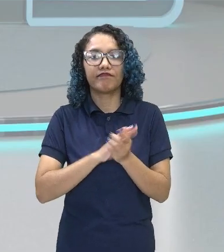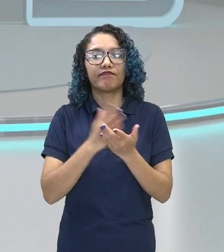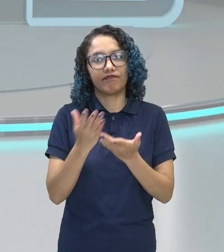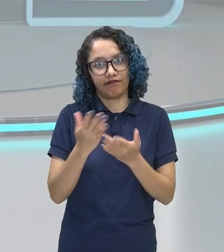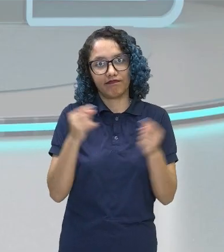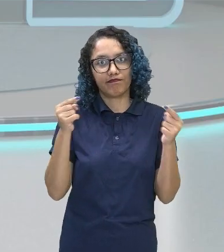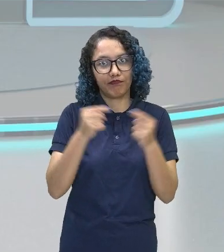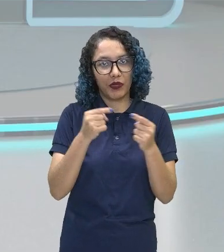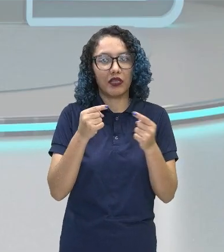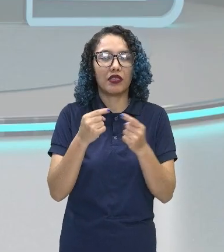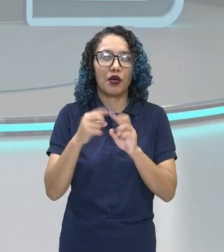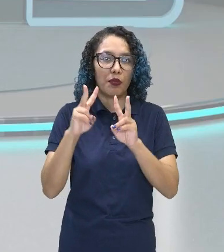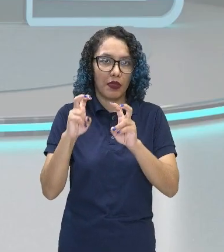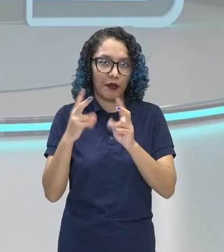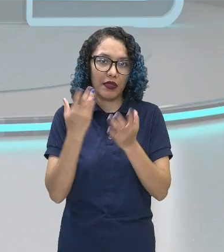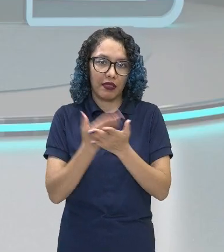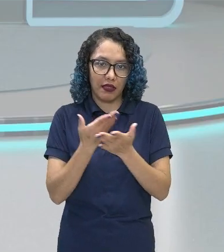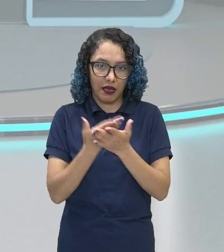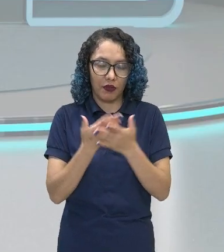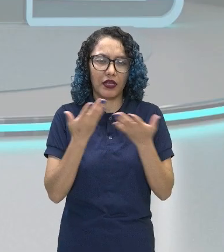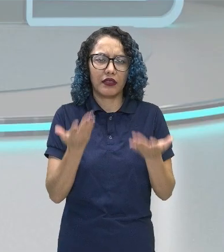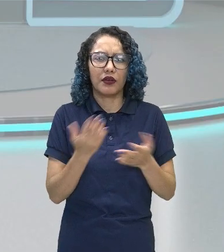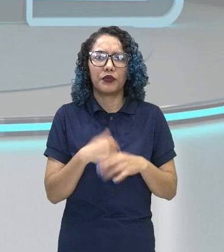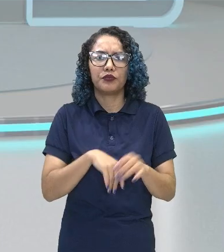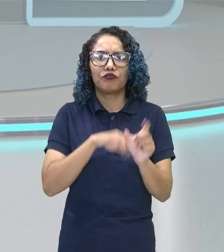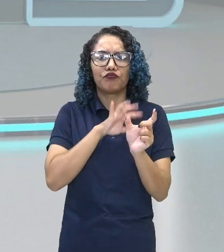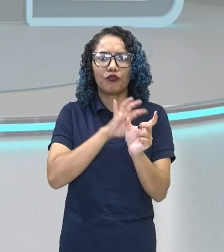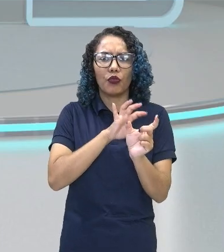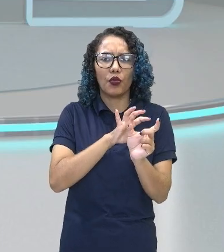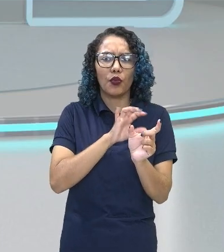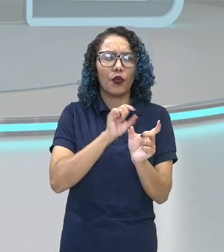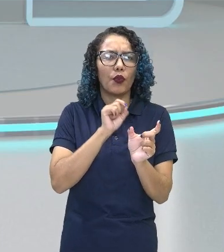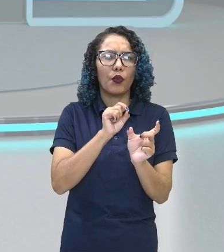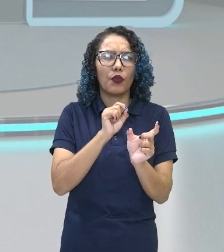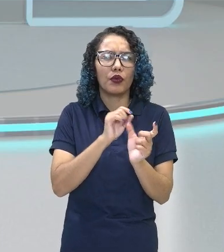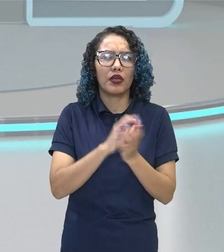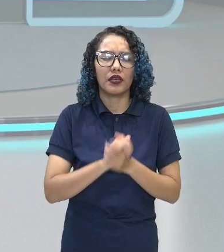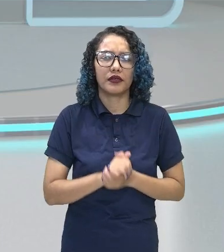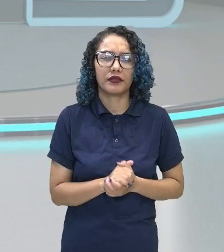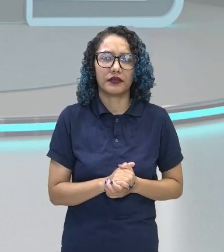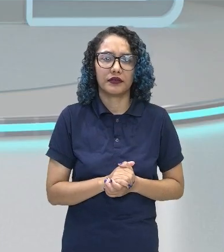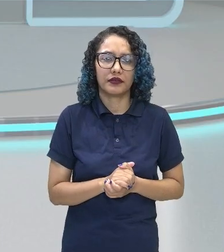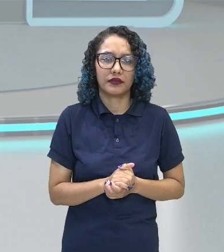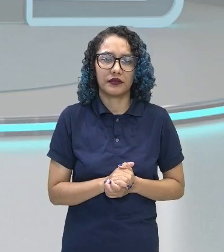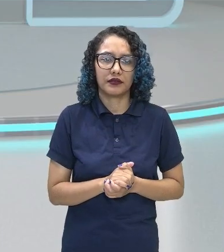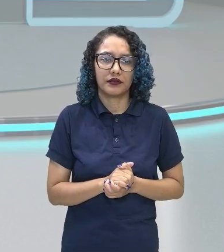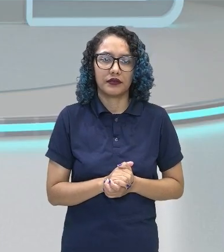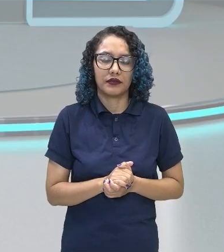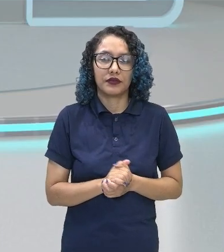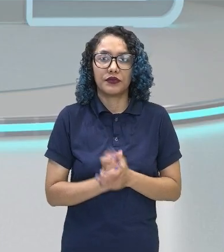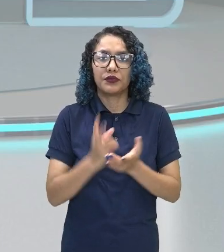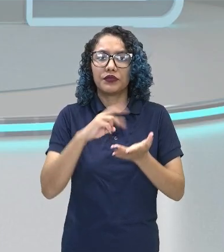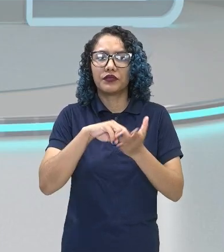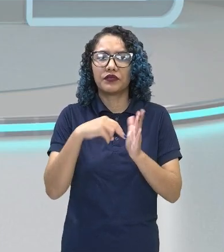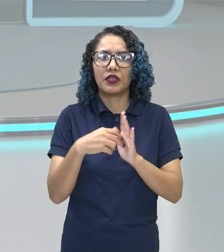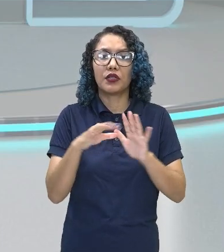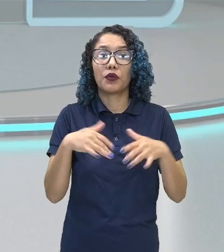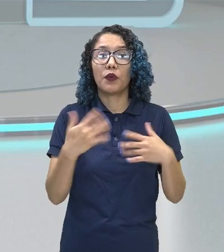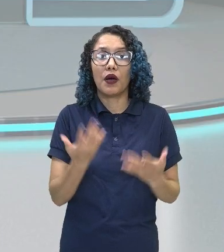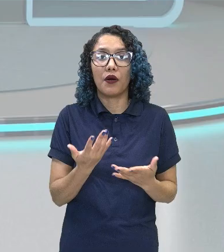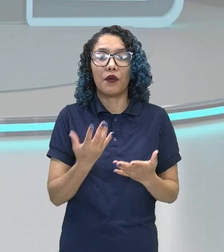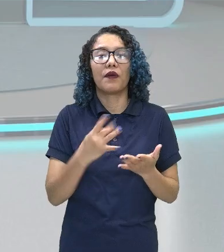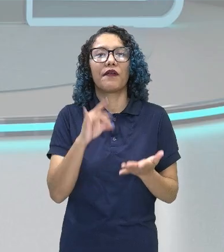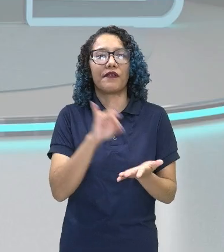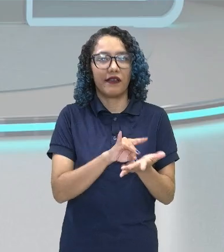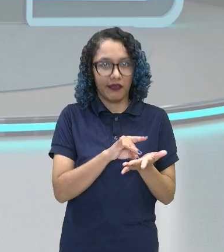aula, né? Então, denotação, né, o sentido que a linguagem representa, o seu sentido